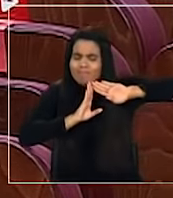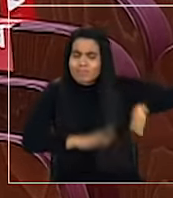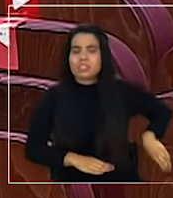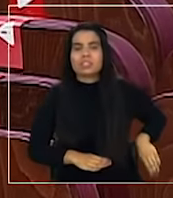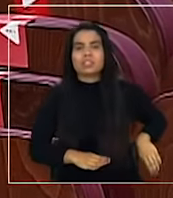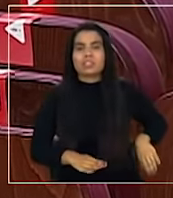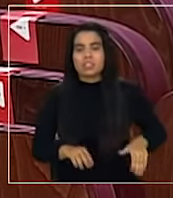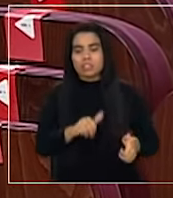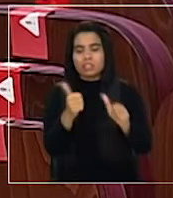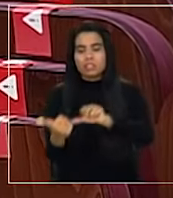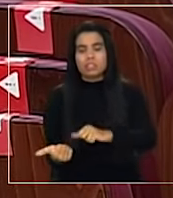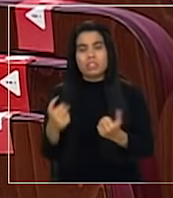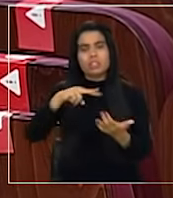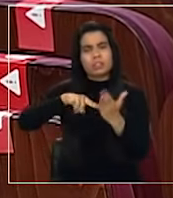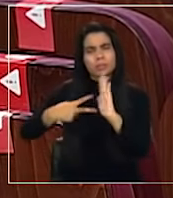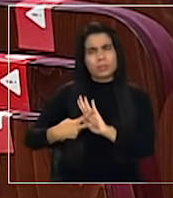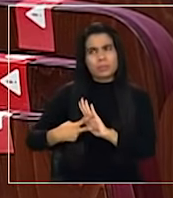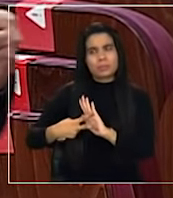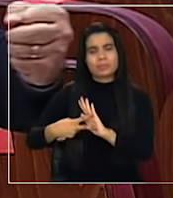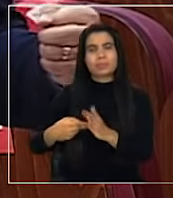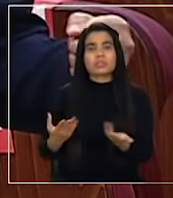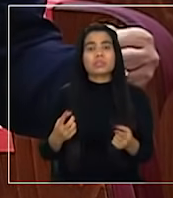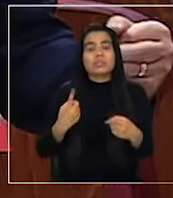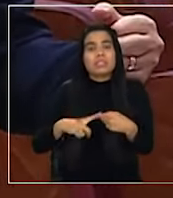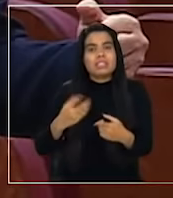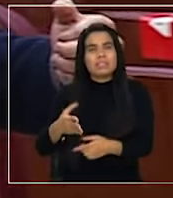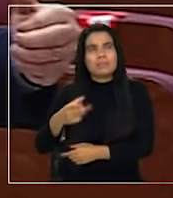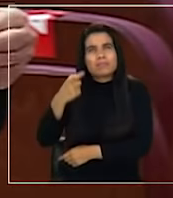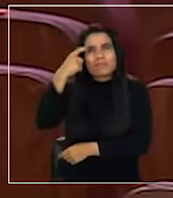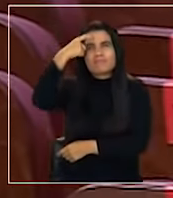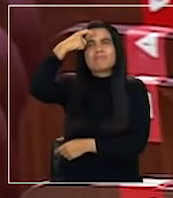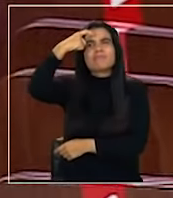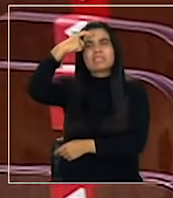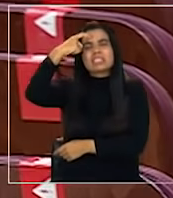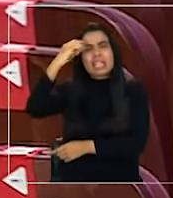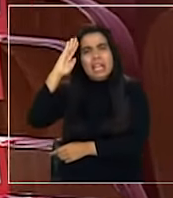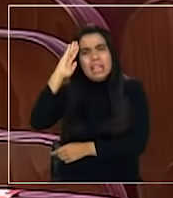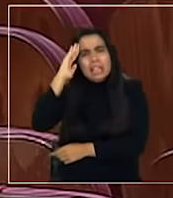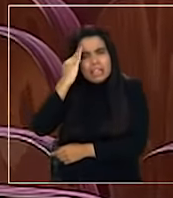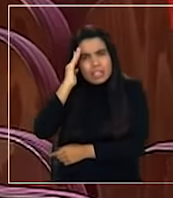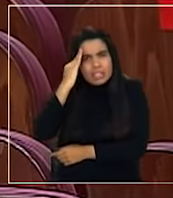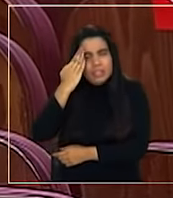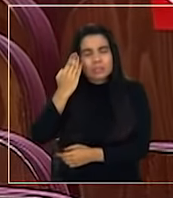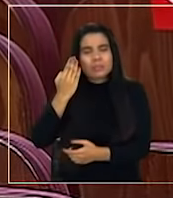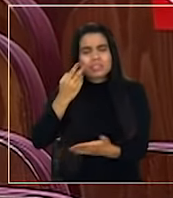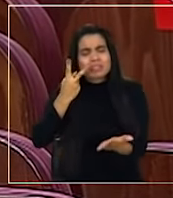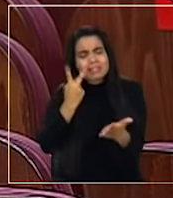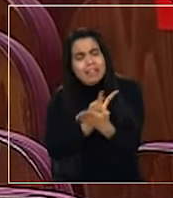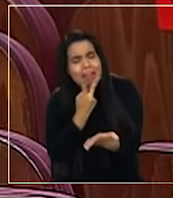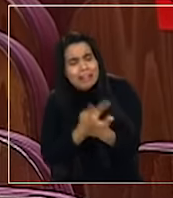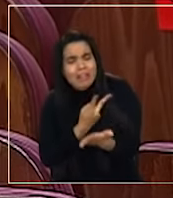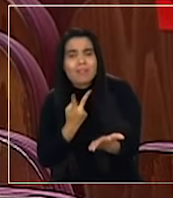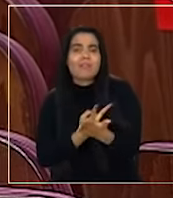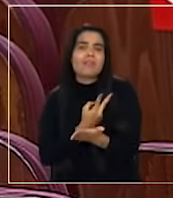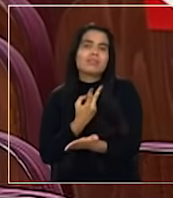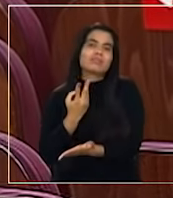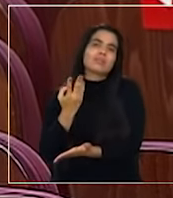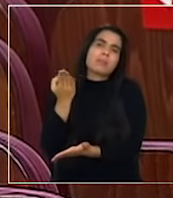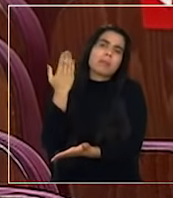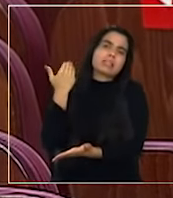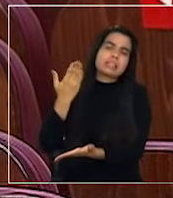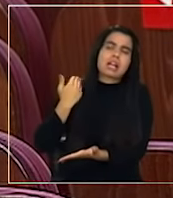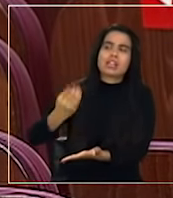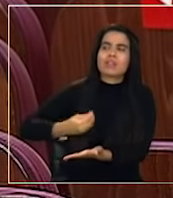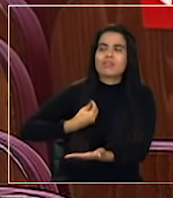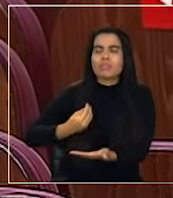você toma consciência de que você errou tanto na vida, desobedeceu,